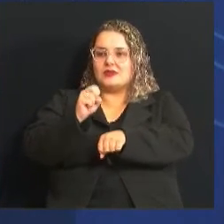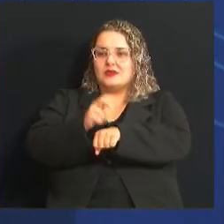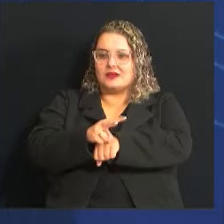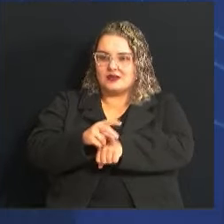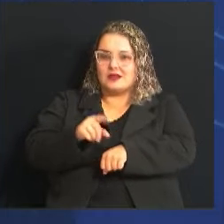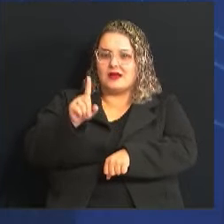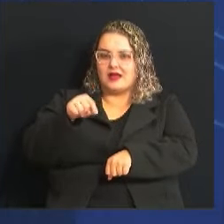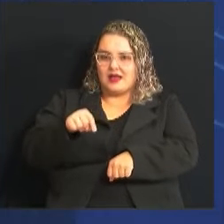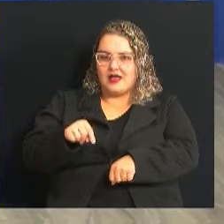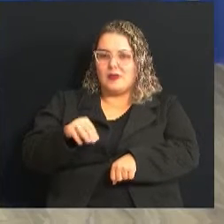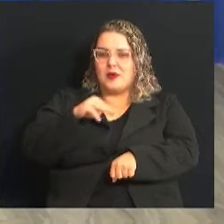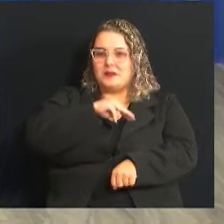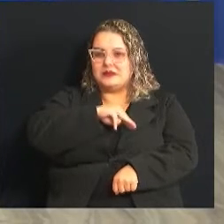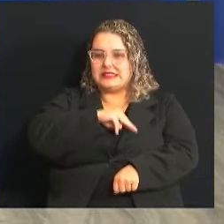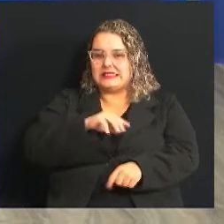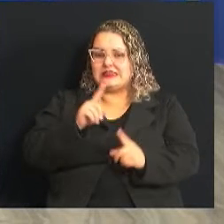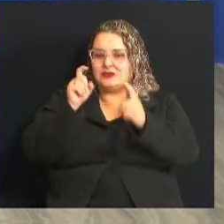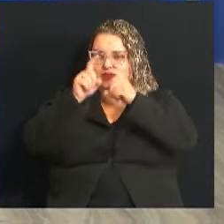tarefa difícil?